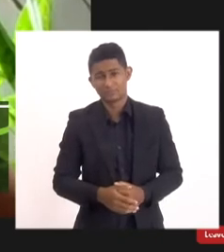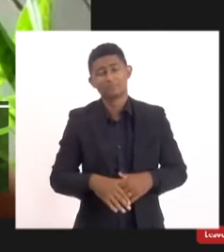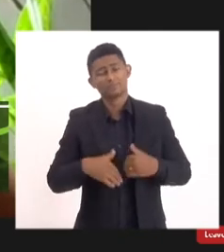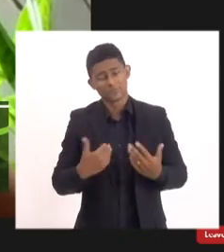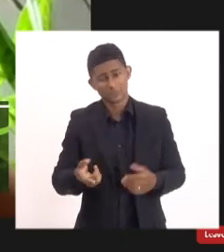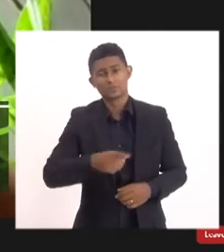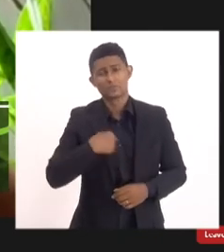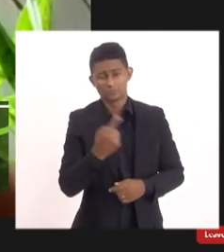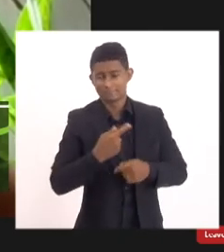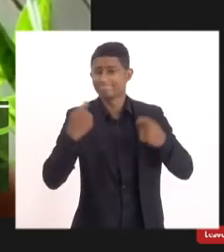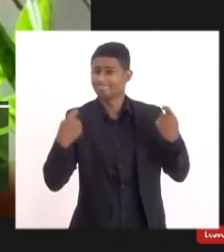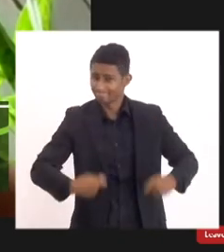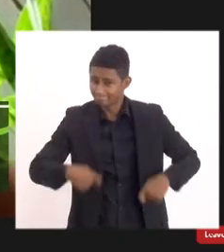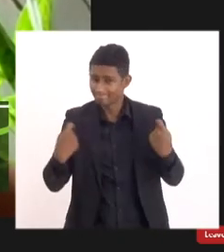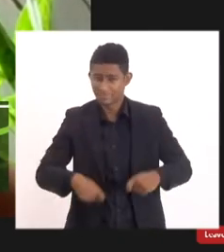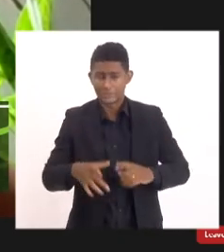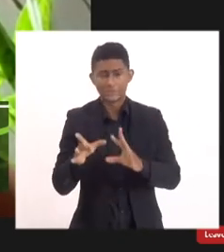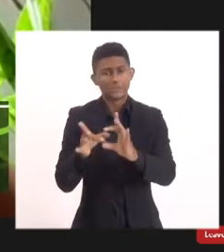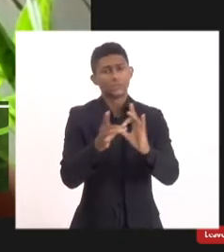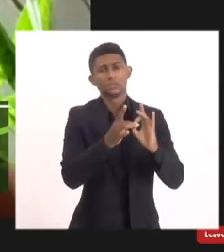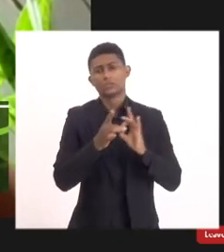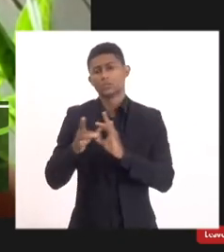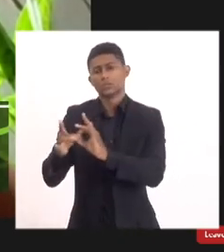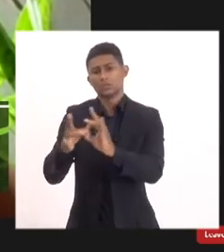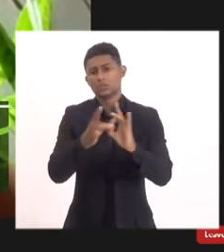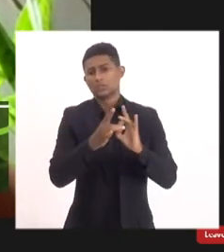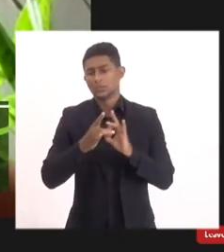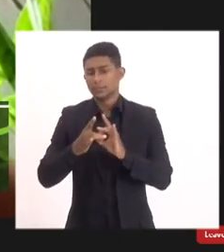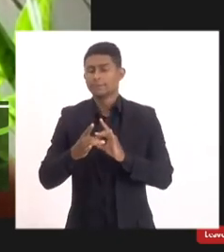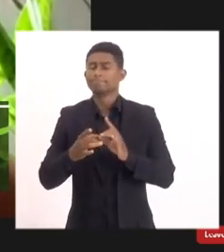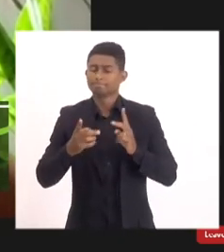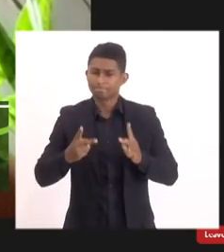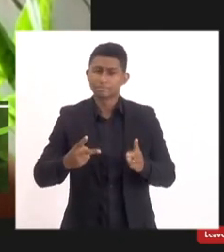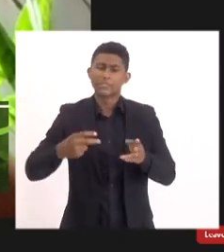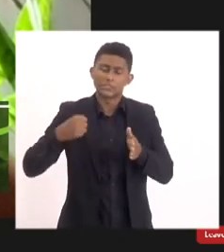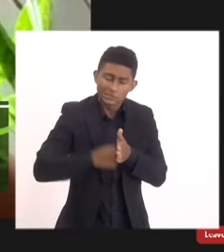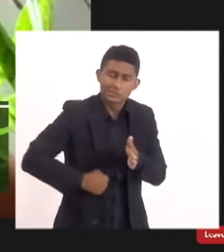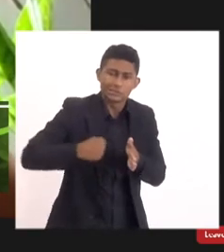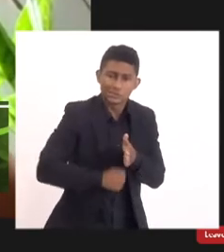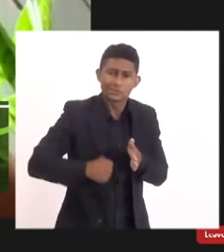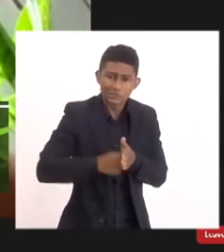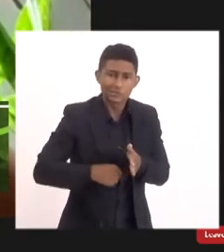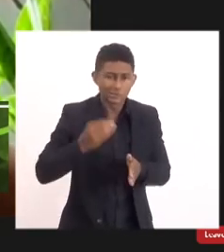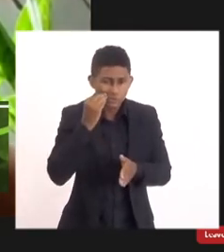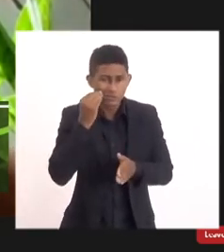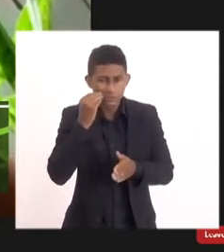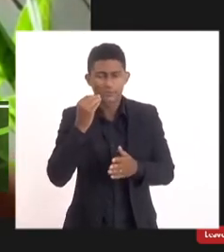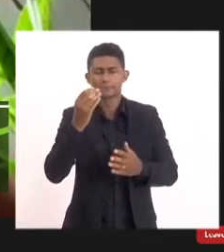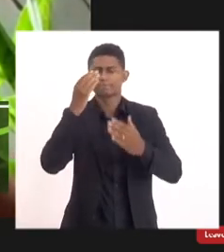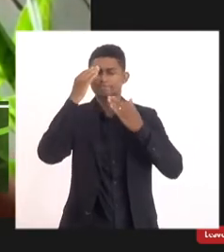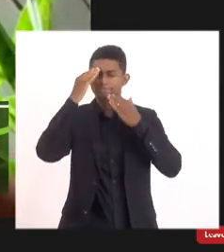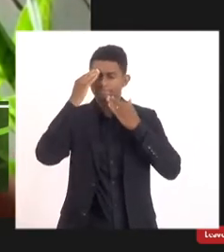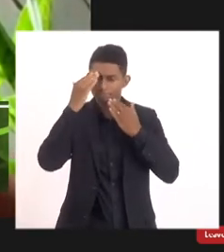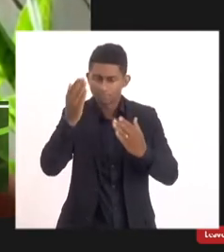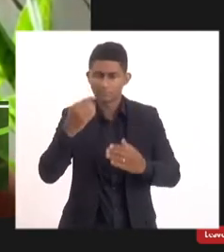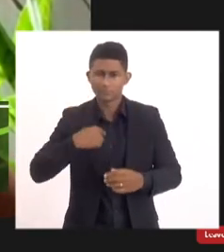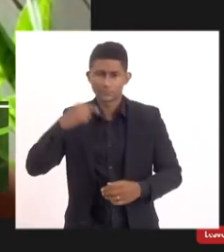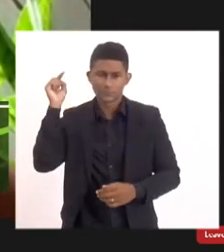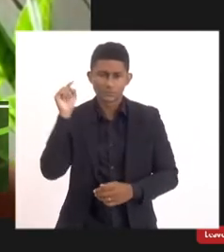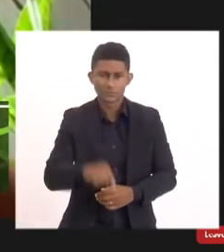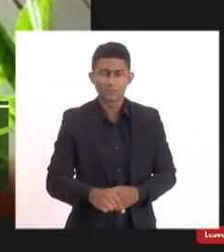precisamos estar juntos e numa batalha constante. Tá? Obrigado pela participação,